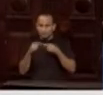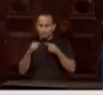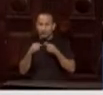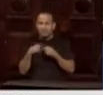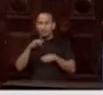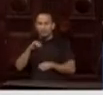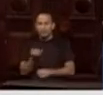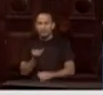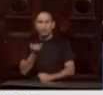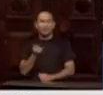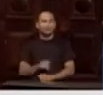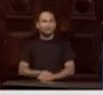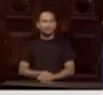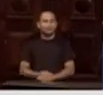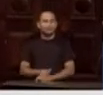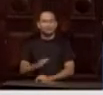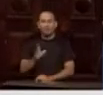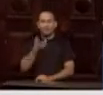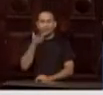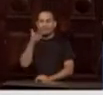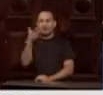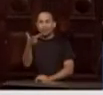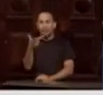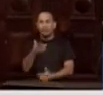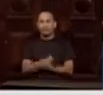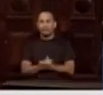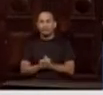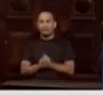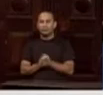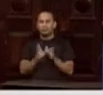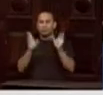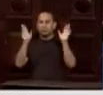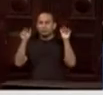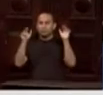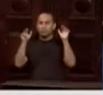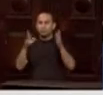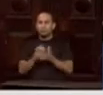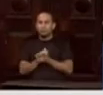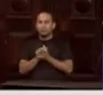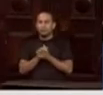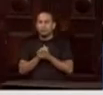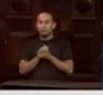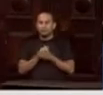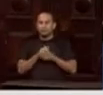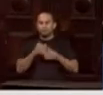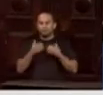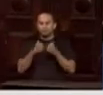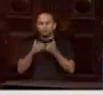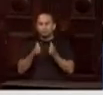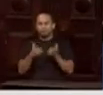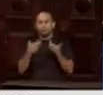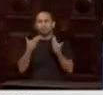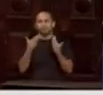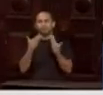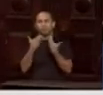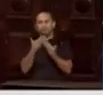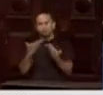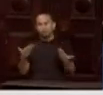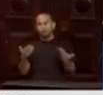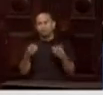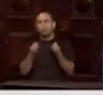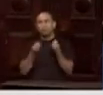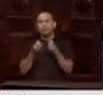queria aproveitar, já que estamos falando sobre a questão, sobre o sistema de transporte, como é que funciona, como é que